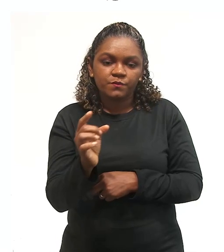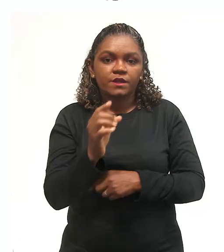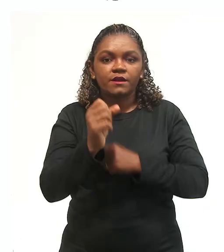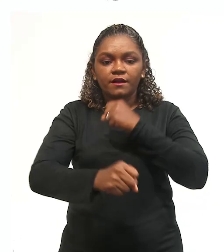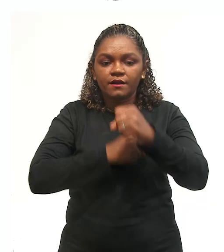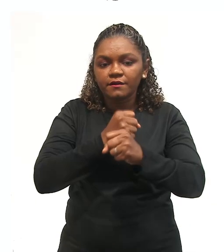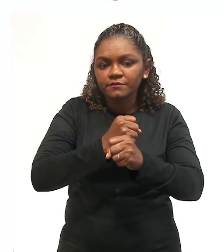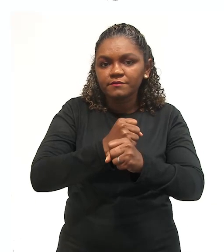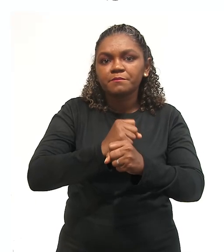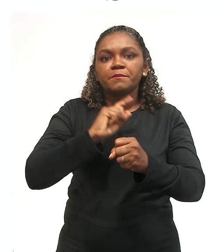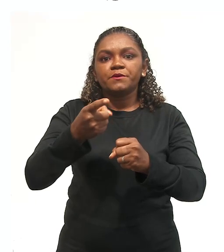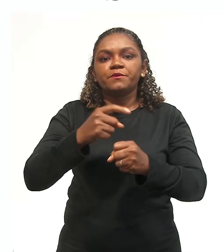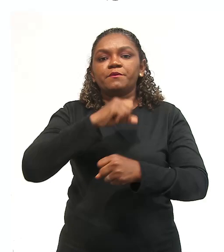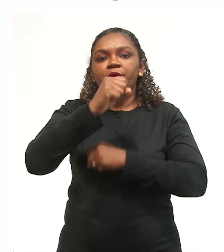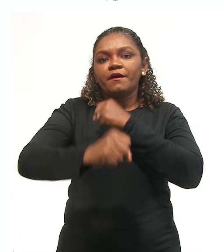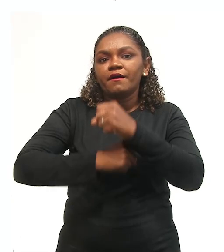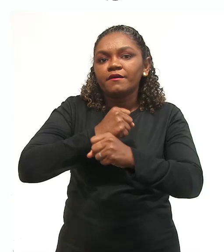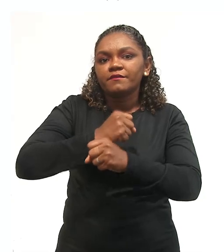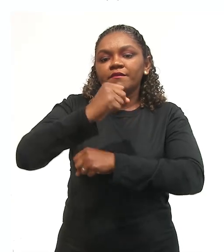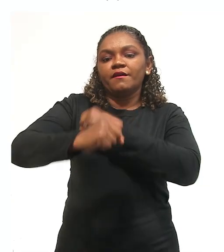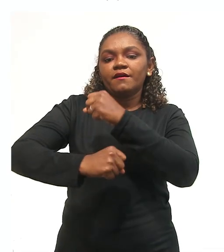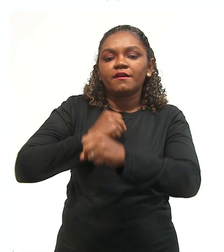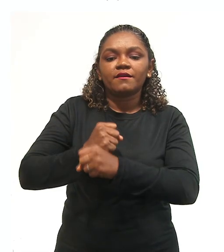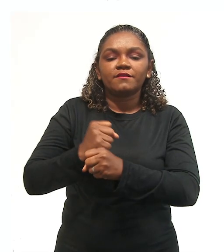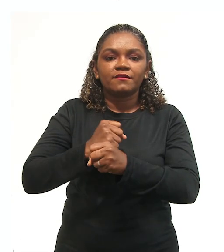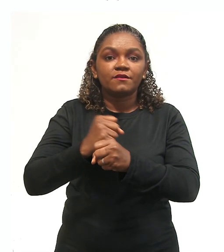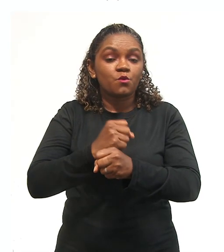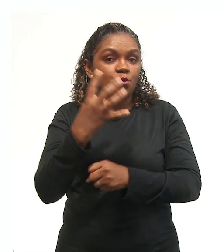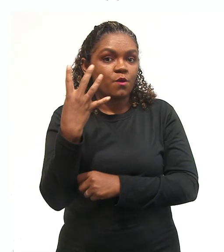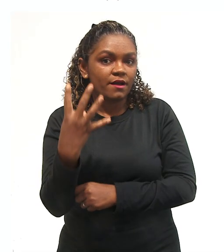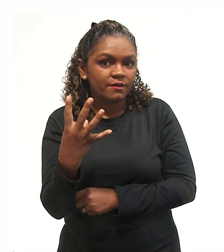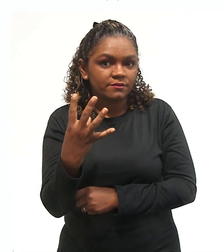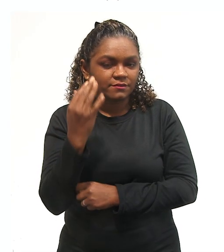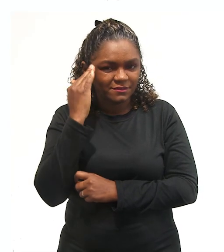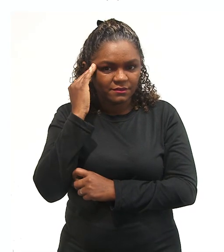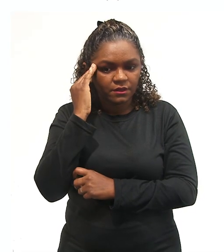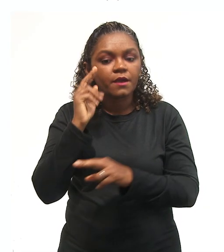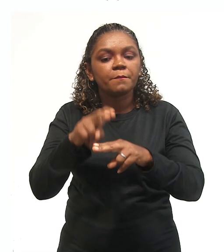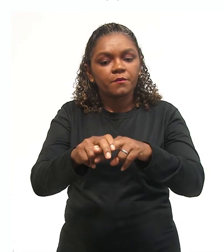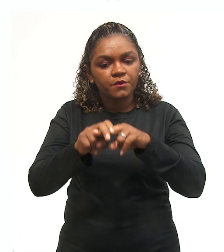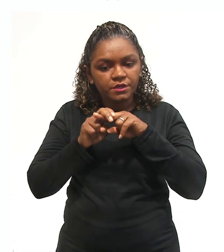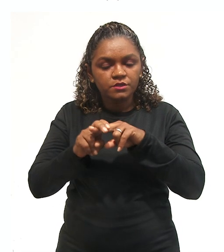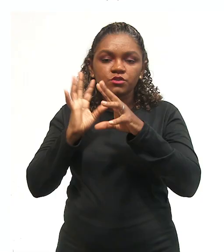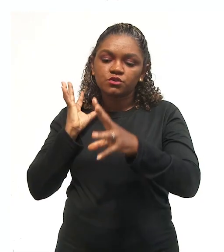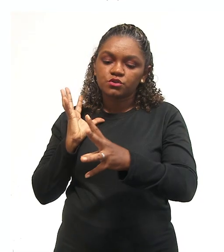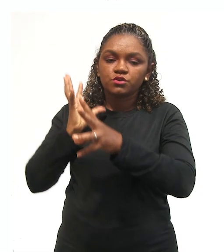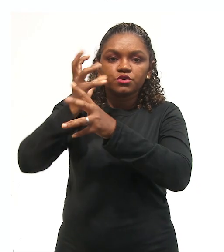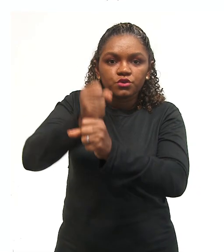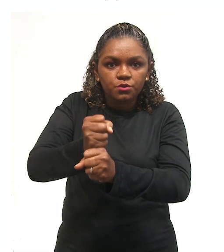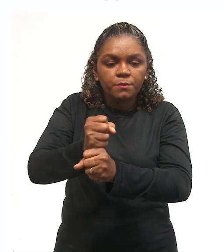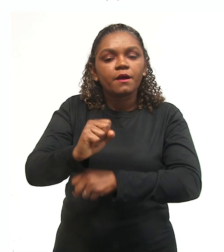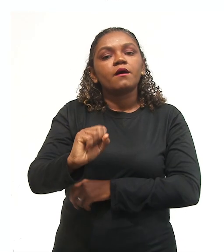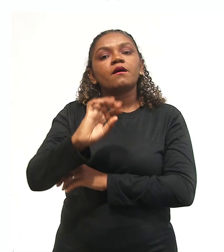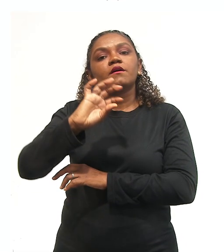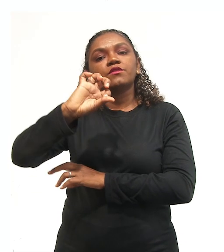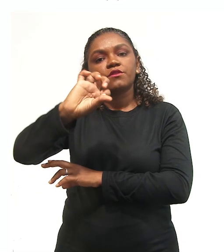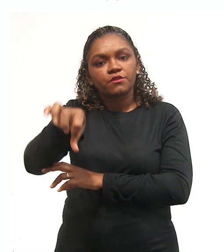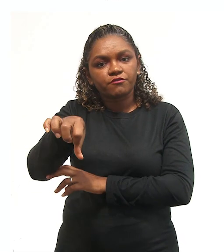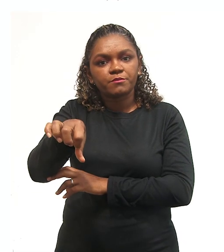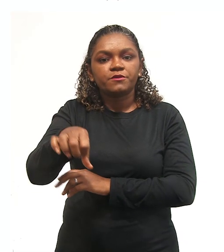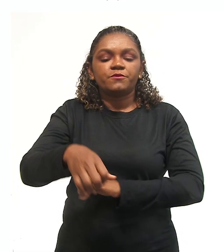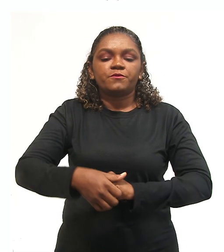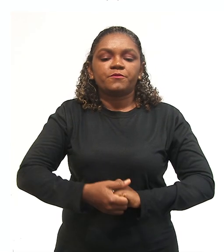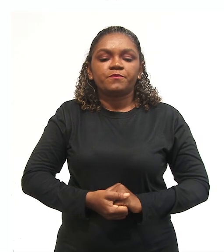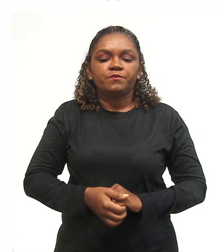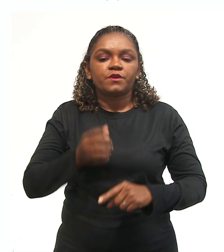R$ 1.000 cada ano. Então, por isso que totalizou esses 9.000, porque nós tínhamos